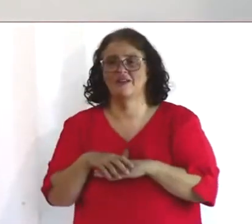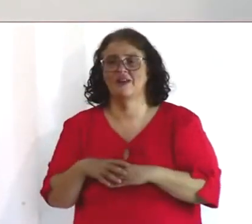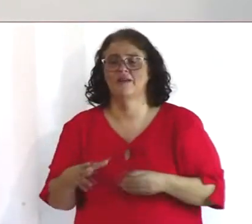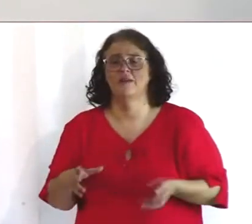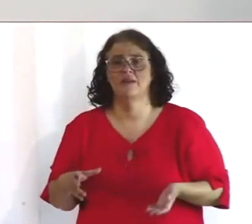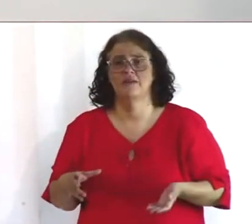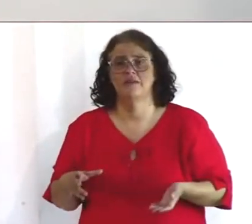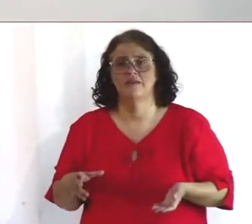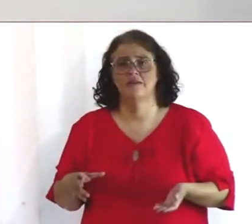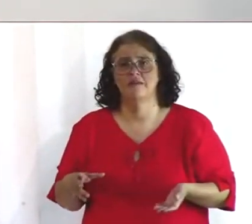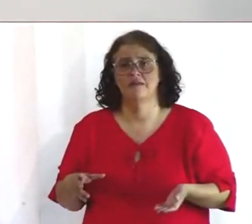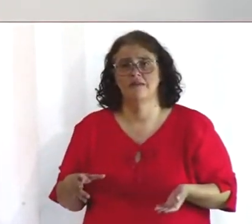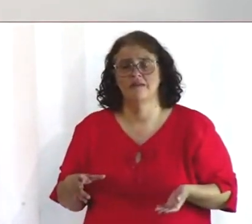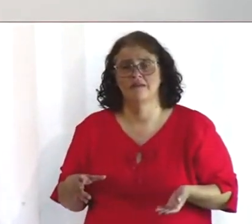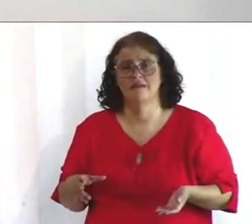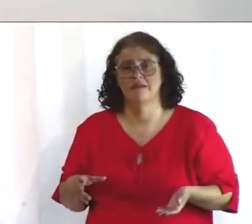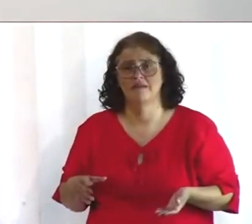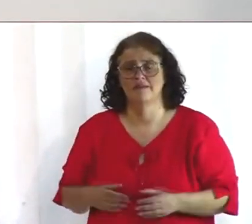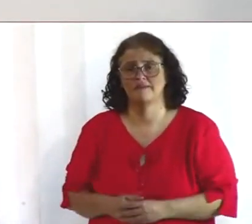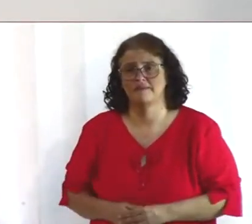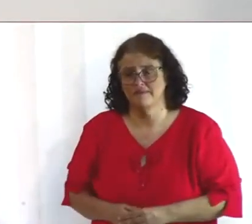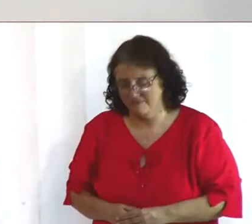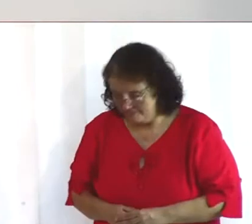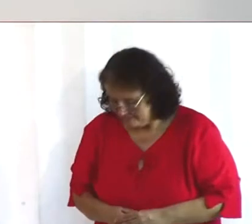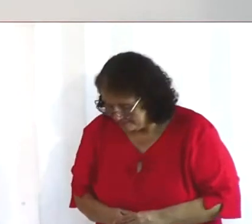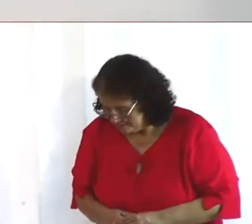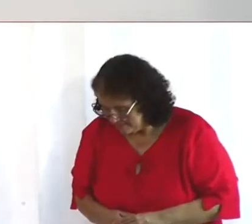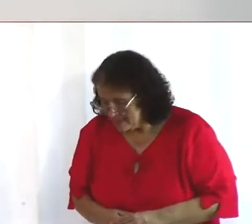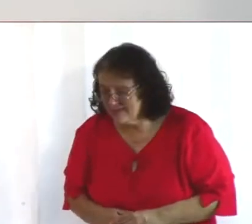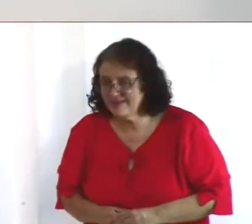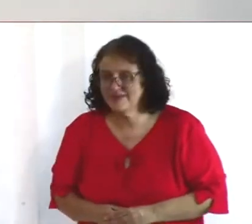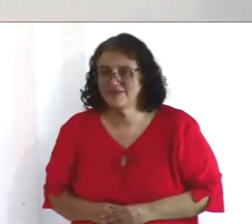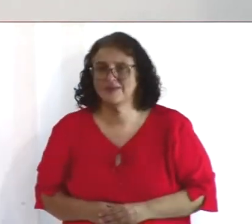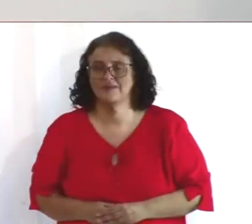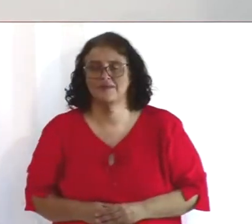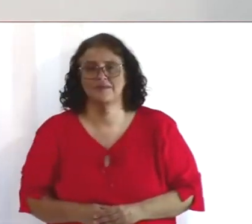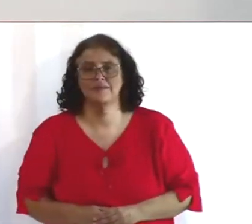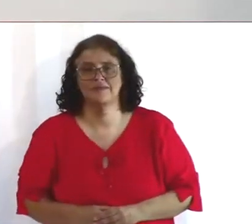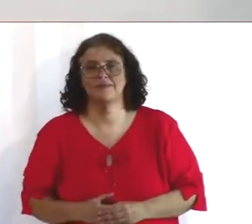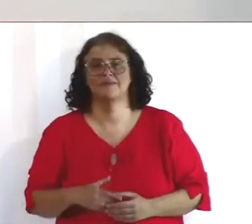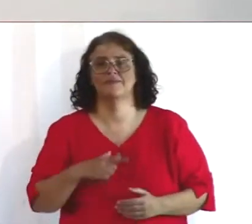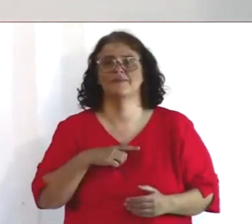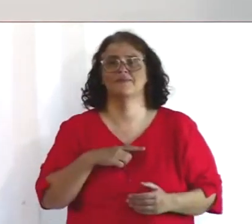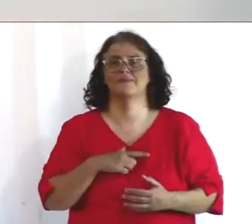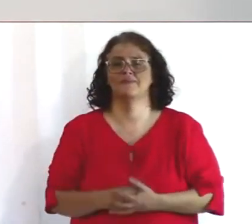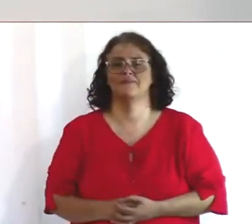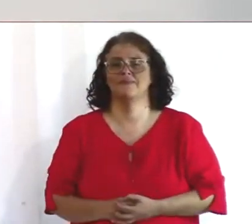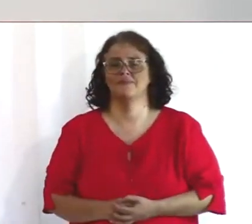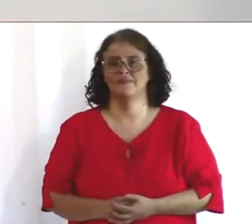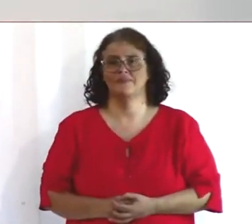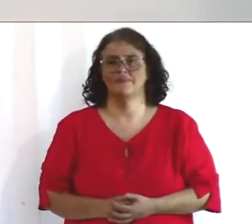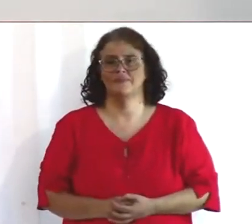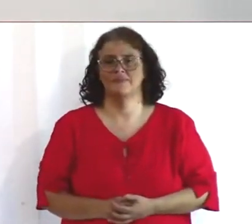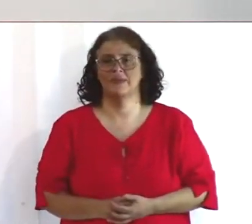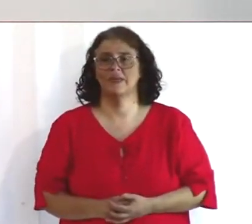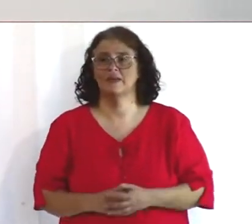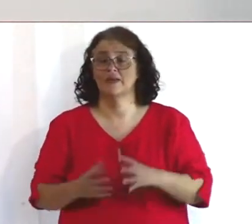curador? Eu gostaria de trazer esses conceitos para um âmbito um pouquinho maior.